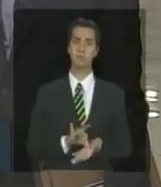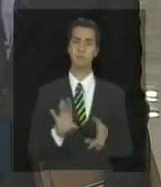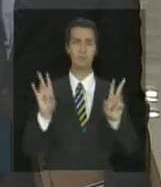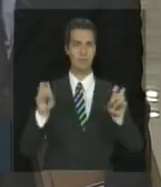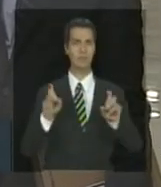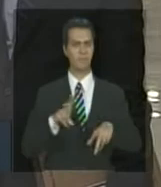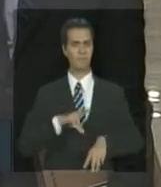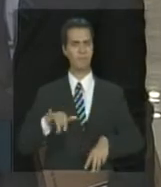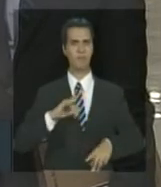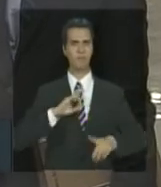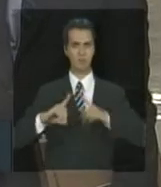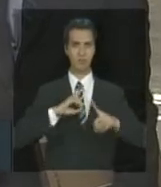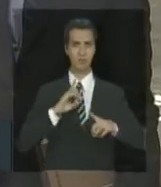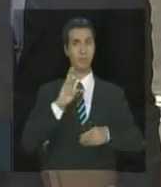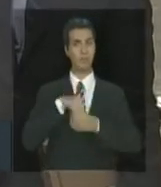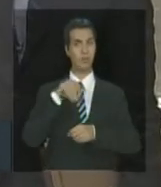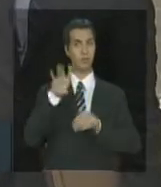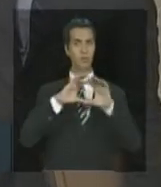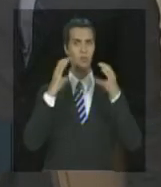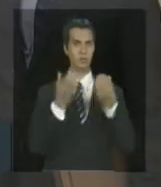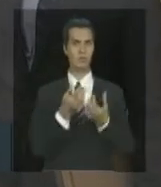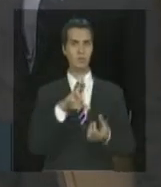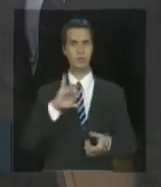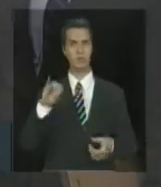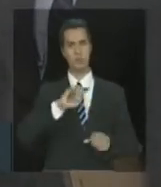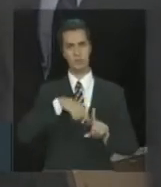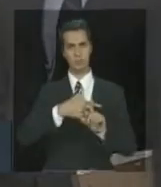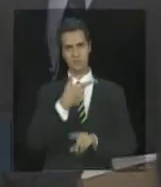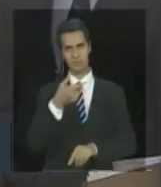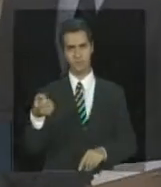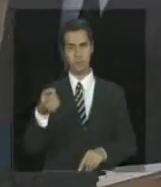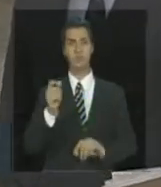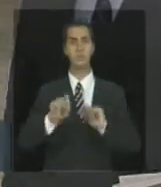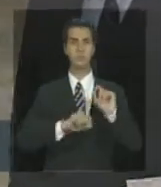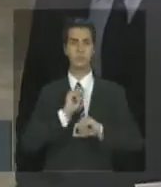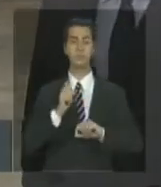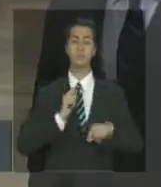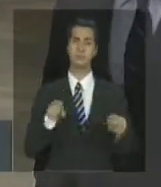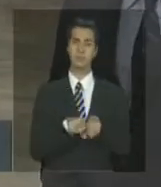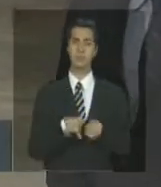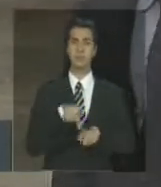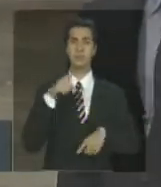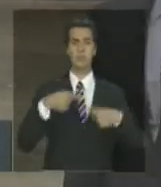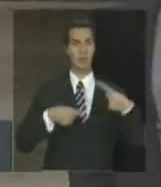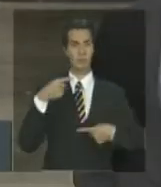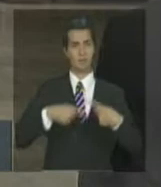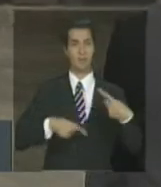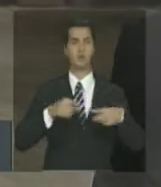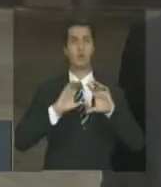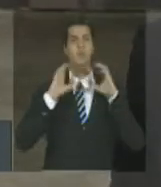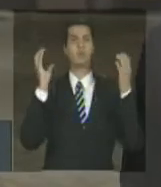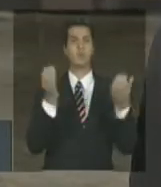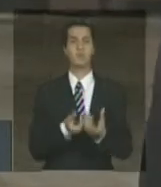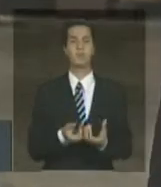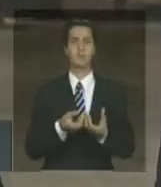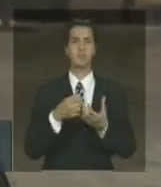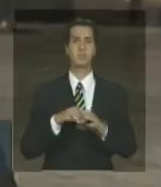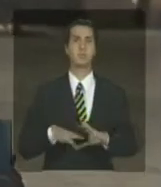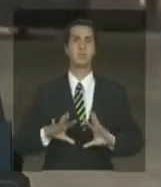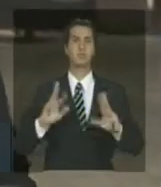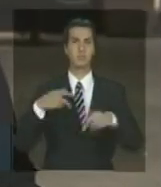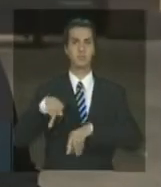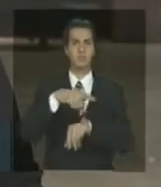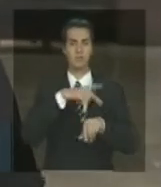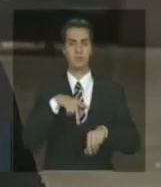teremos promovendo na Rio+20 e o debate sobre as conferências das partes que seguem nos próximos, neste ano agora de biodiversidade e